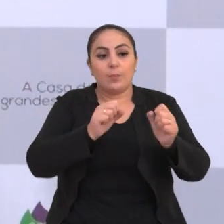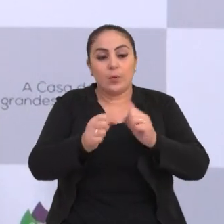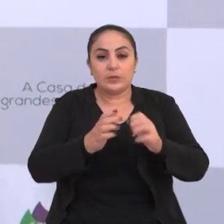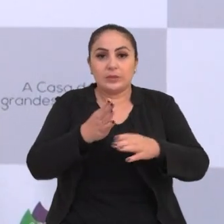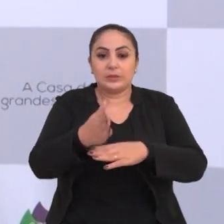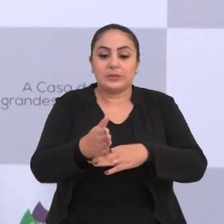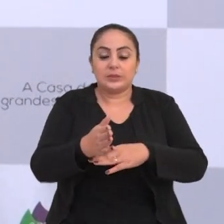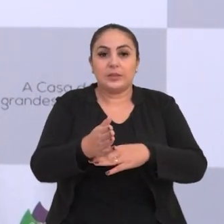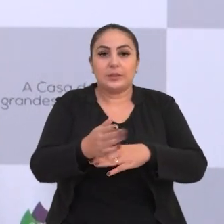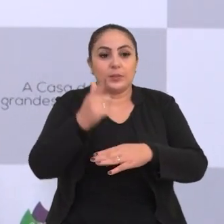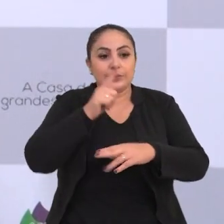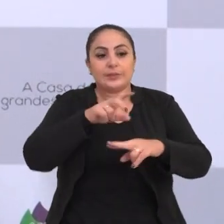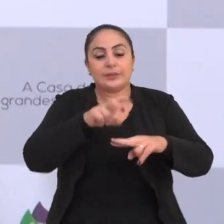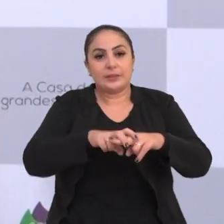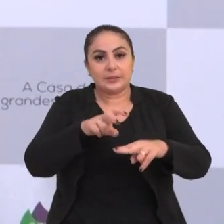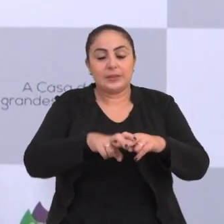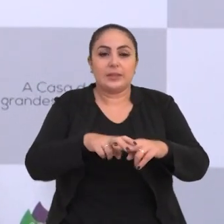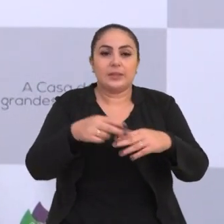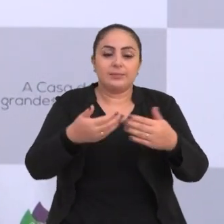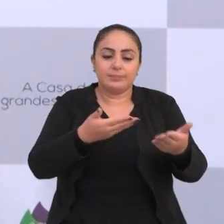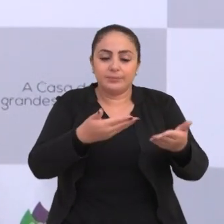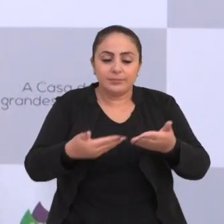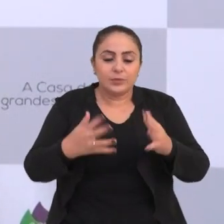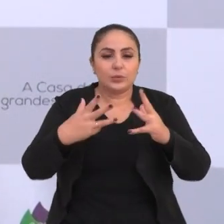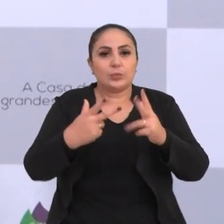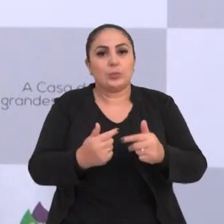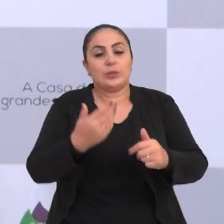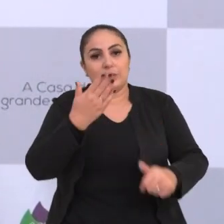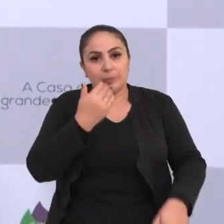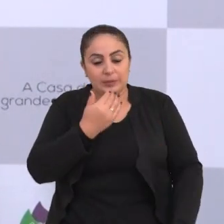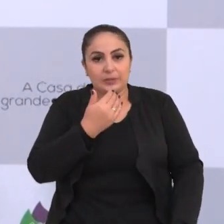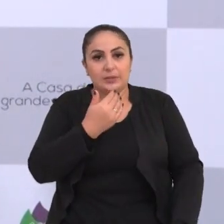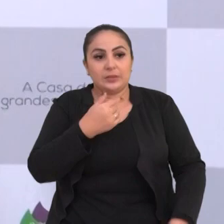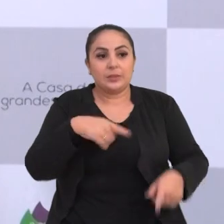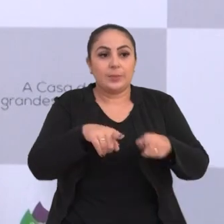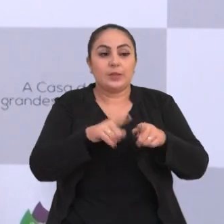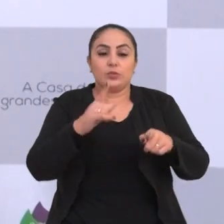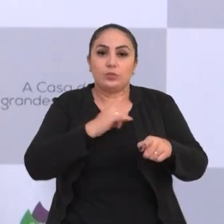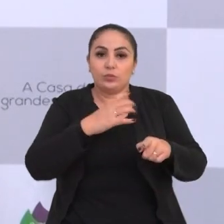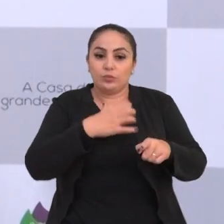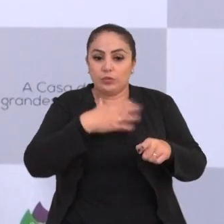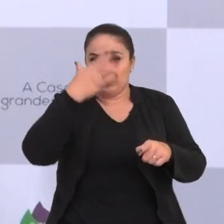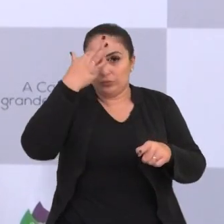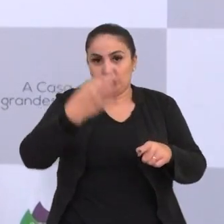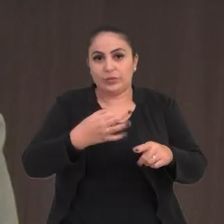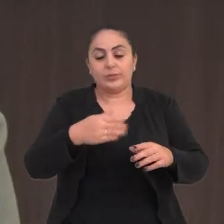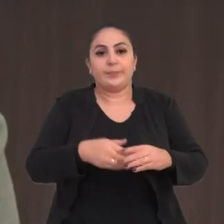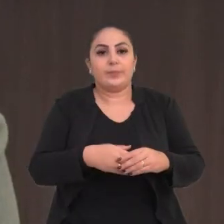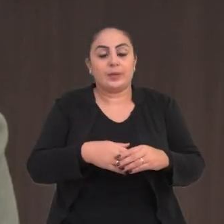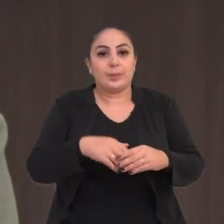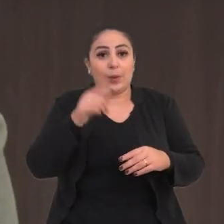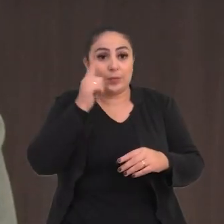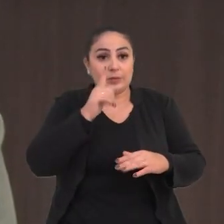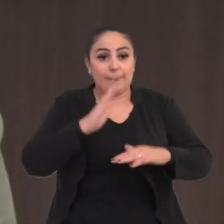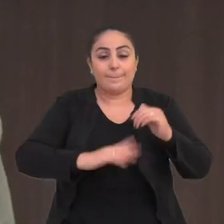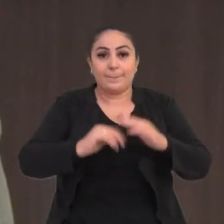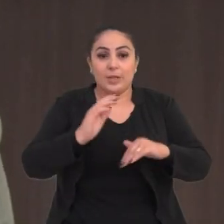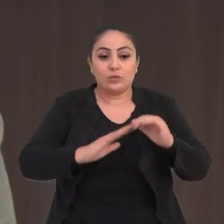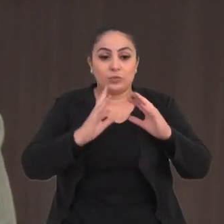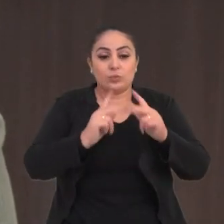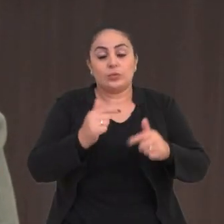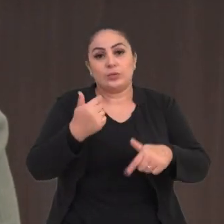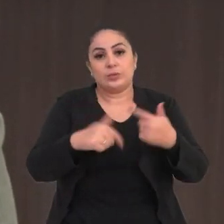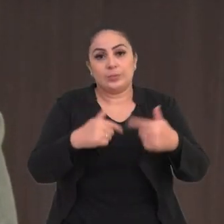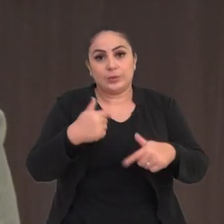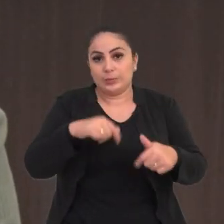vão poder estar sentando, se abrigando, se alimentando de uma forma digna. Para colocar em